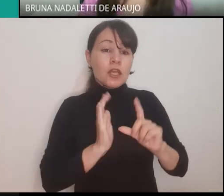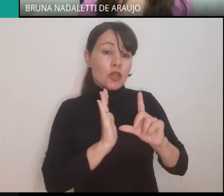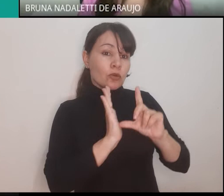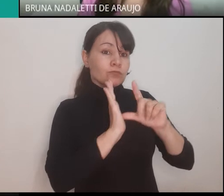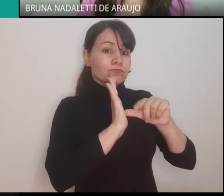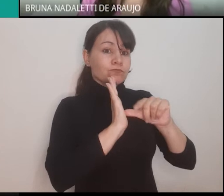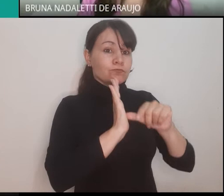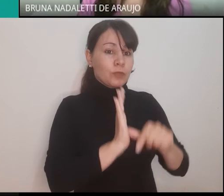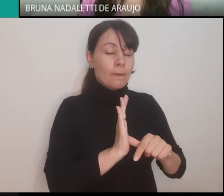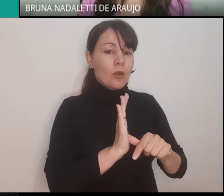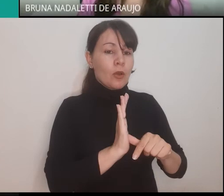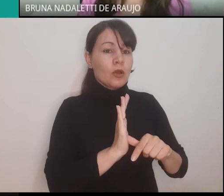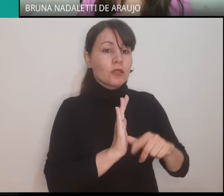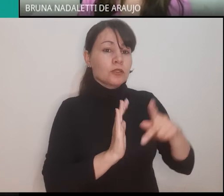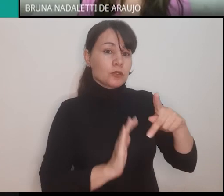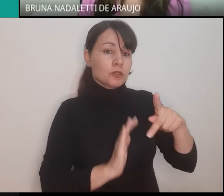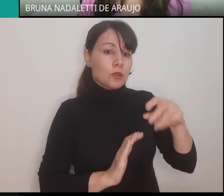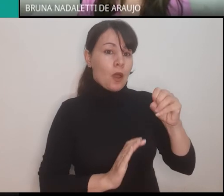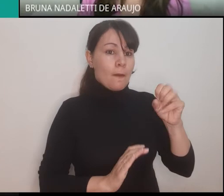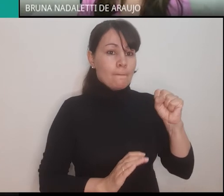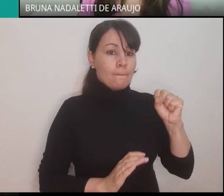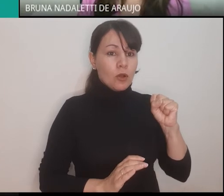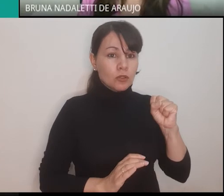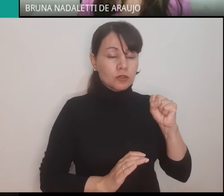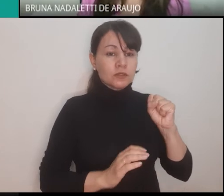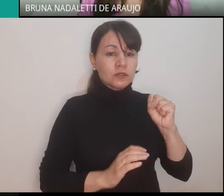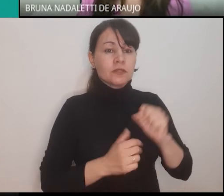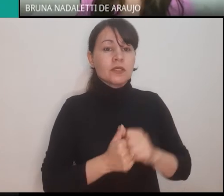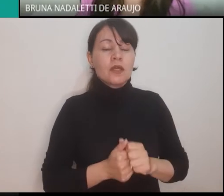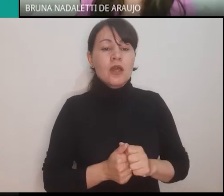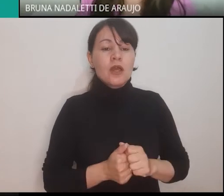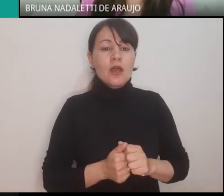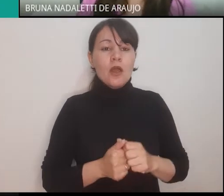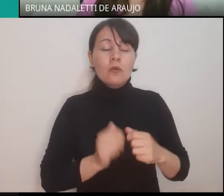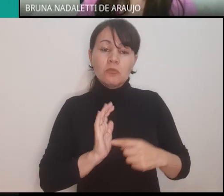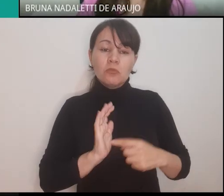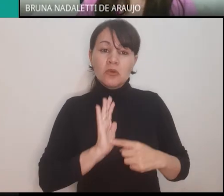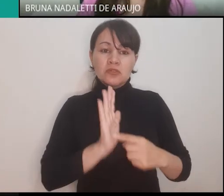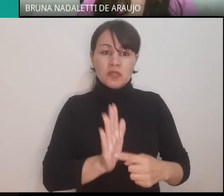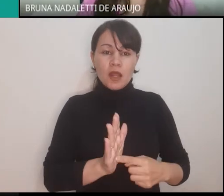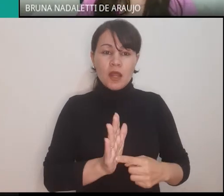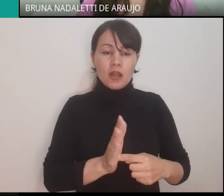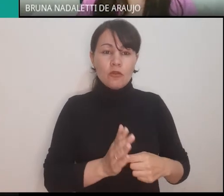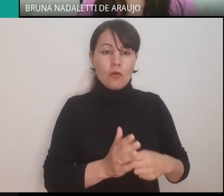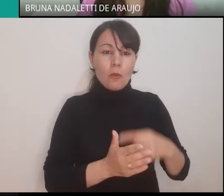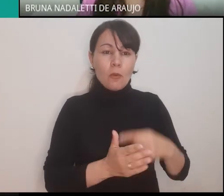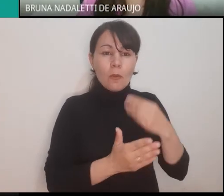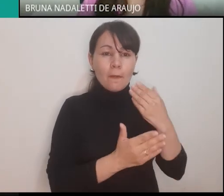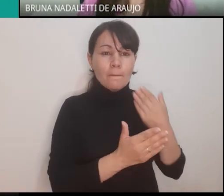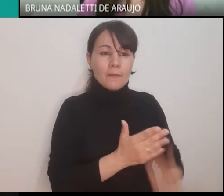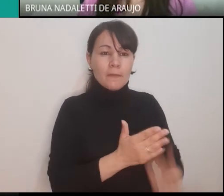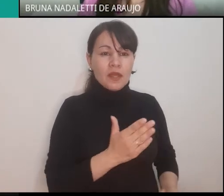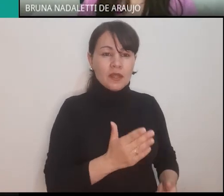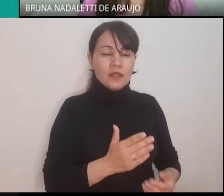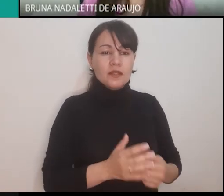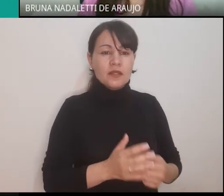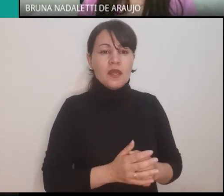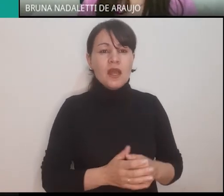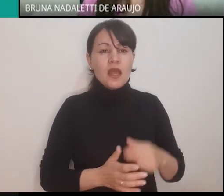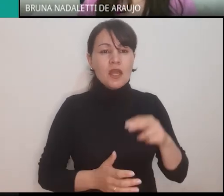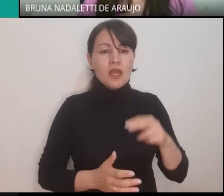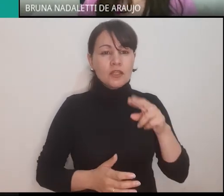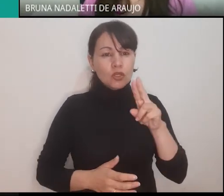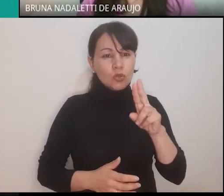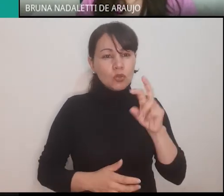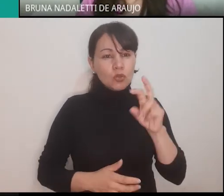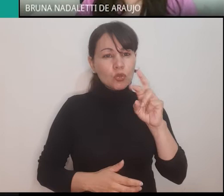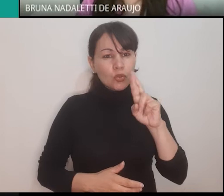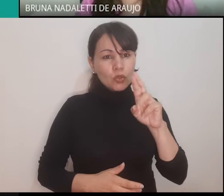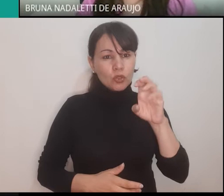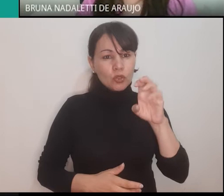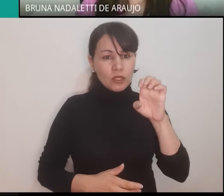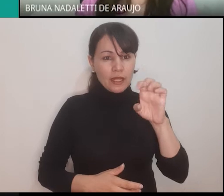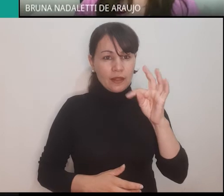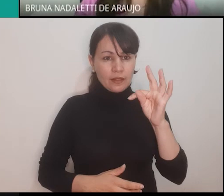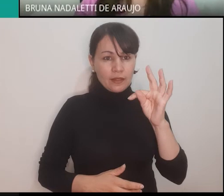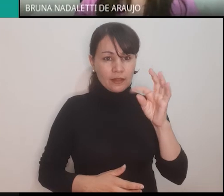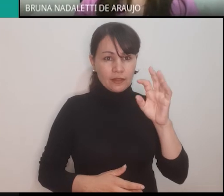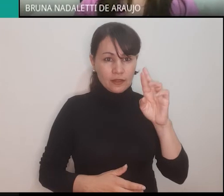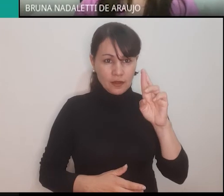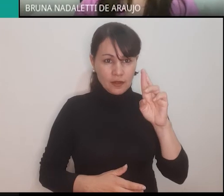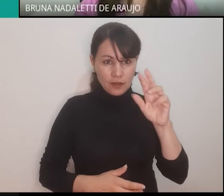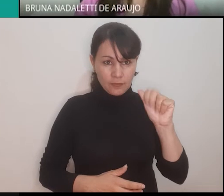nós podemos mencionar como exemplo uma obstrução de ureter, de uretra, impedindo então